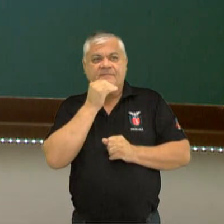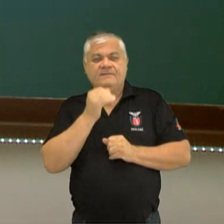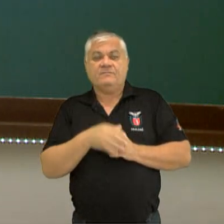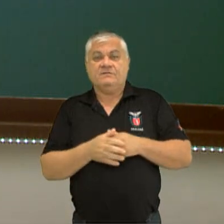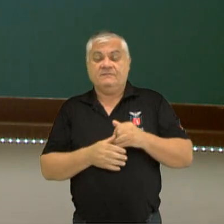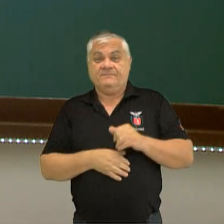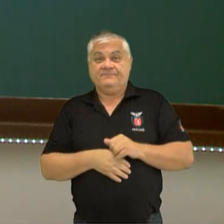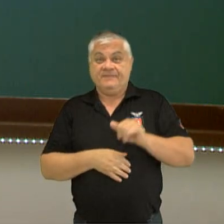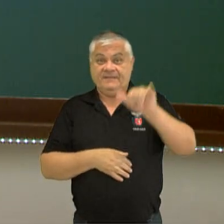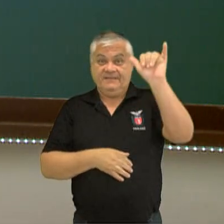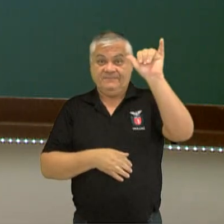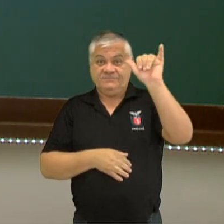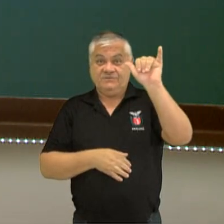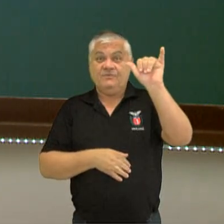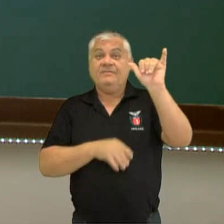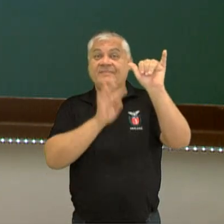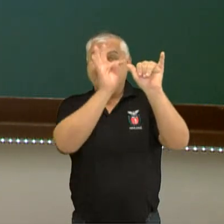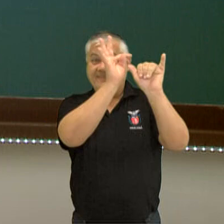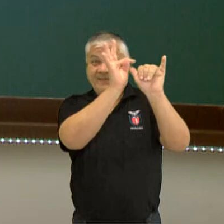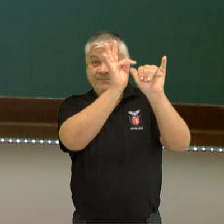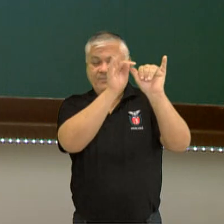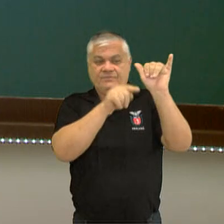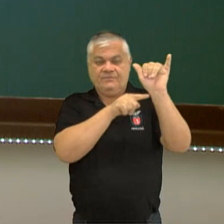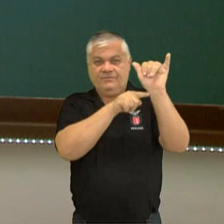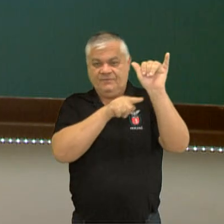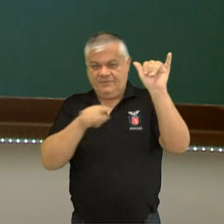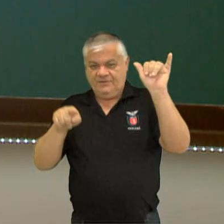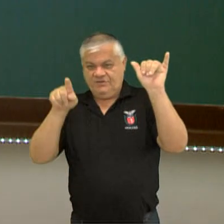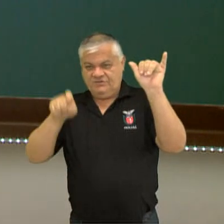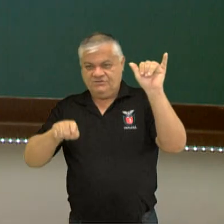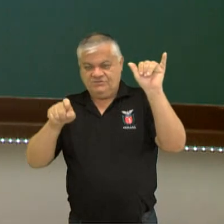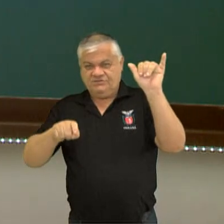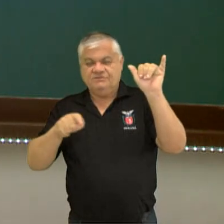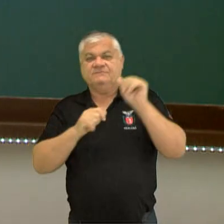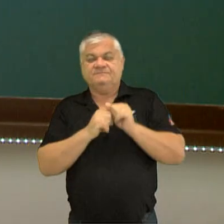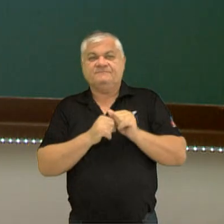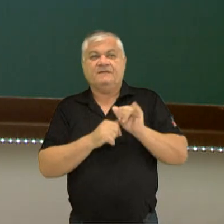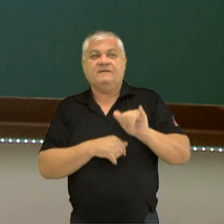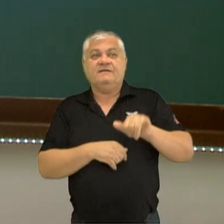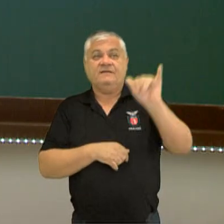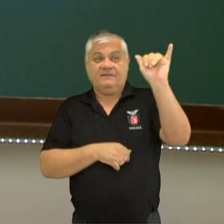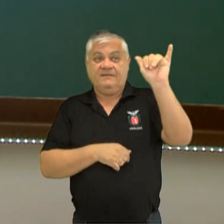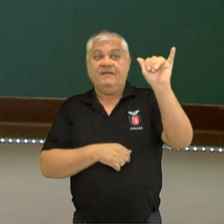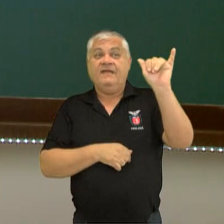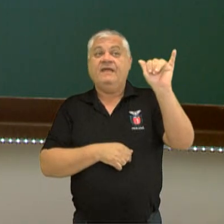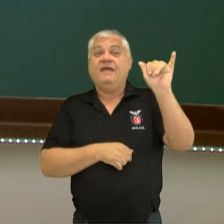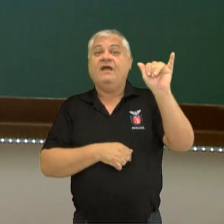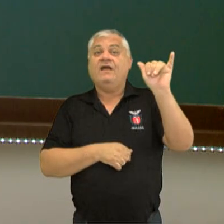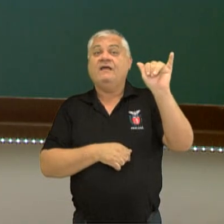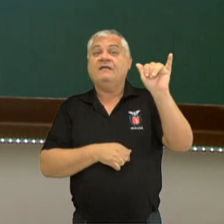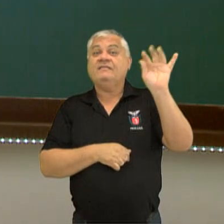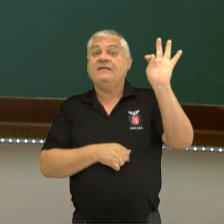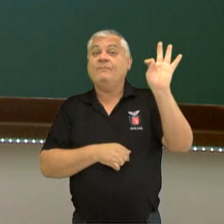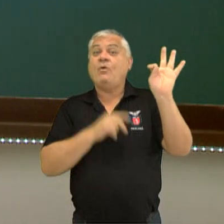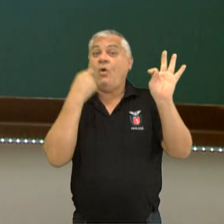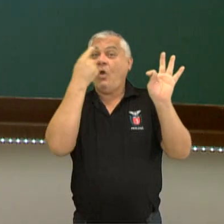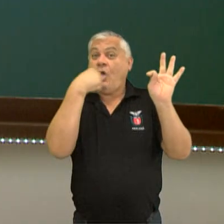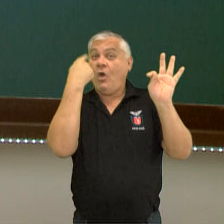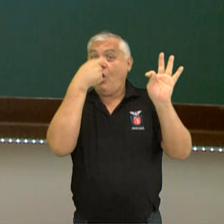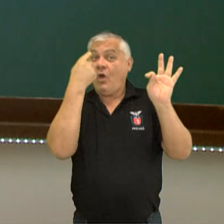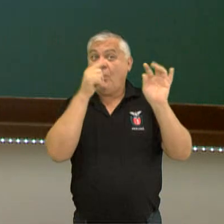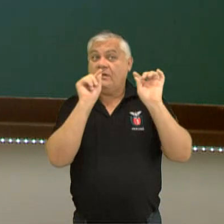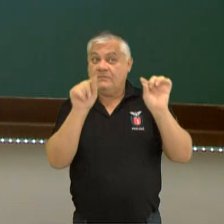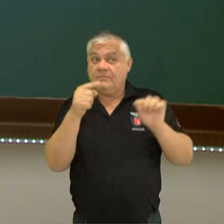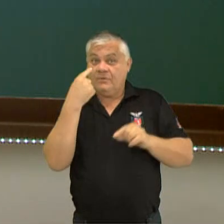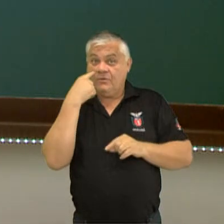o tempo aí, a duração do dia já em horas. Aqui está grifado para vocês, estou fazendo a grifação